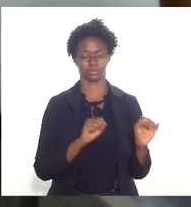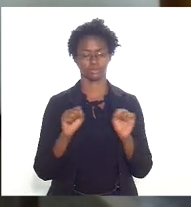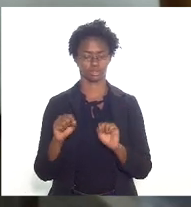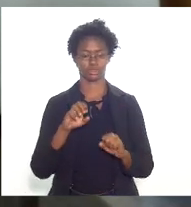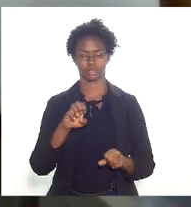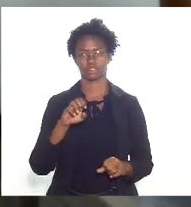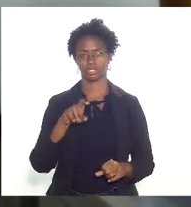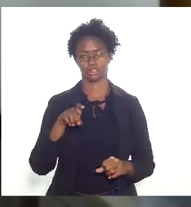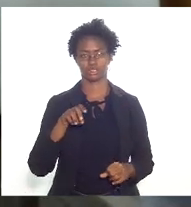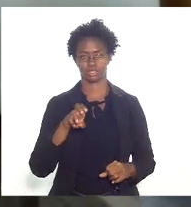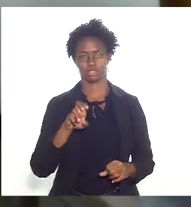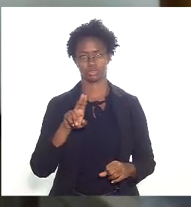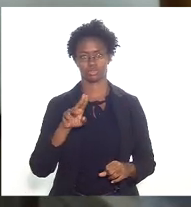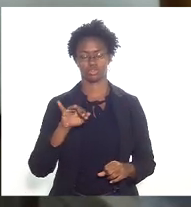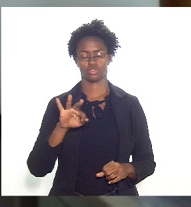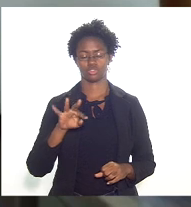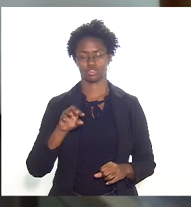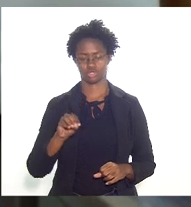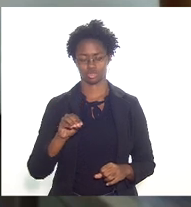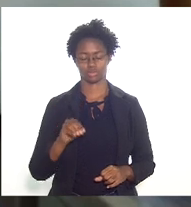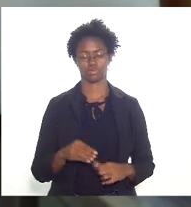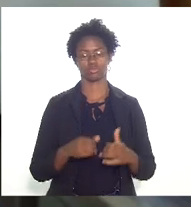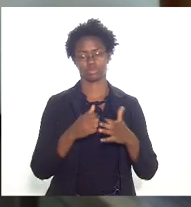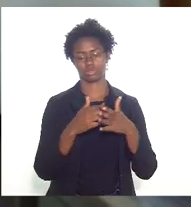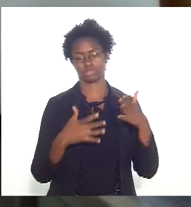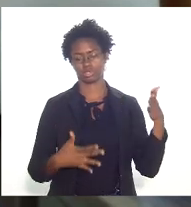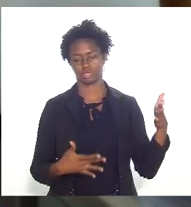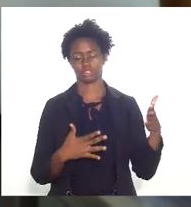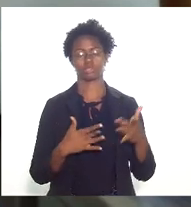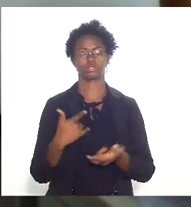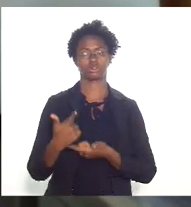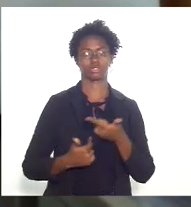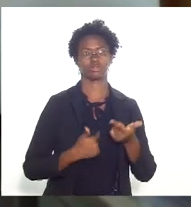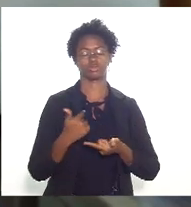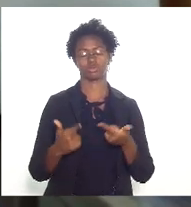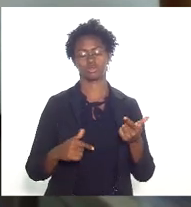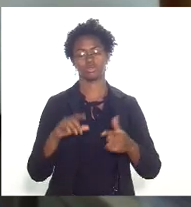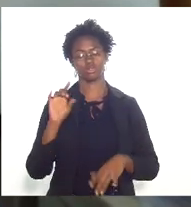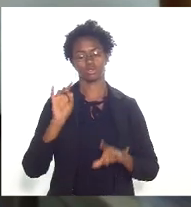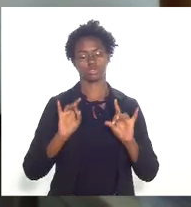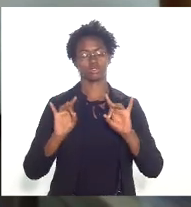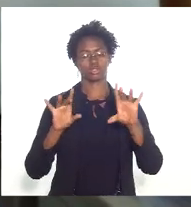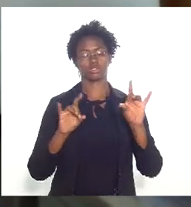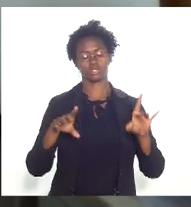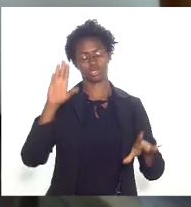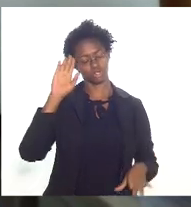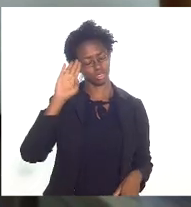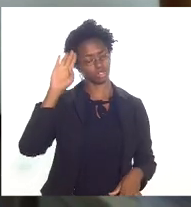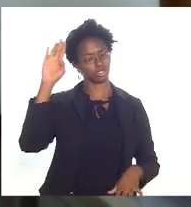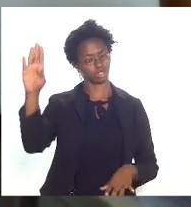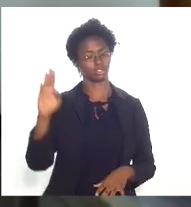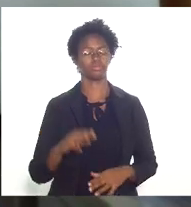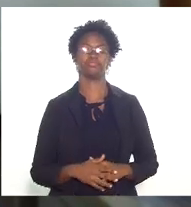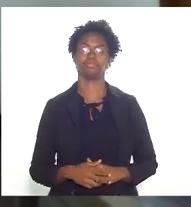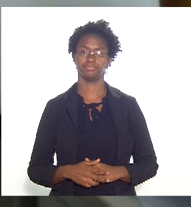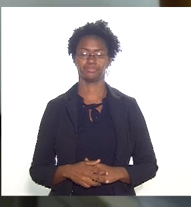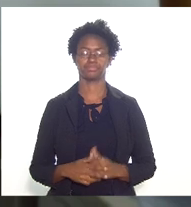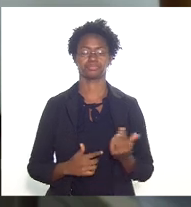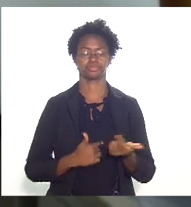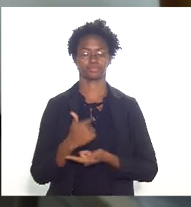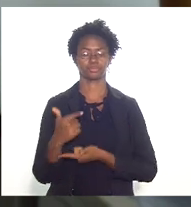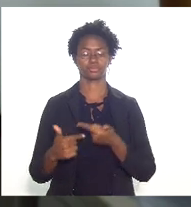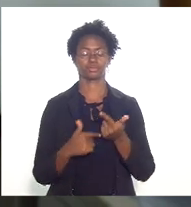executivo a classificar como serviço essencial as atividades de serviços relacionados